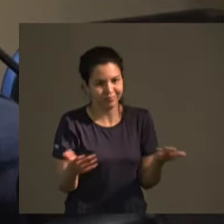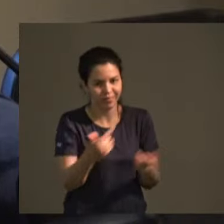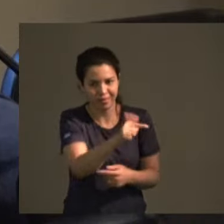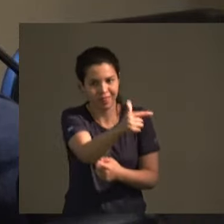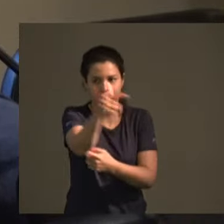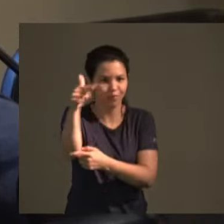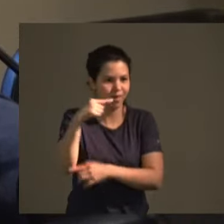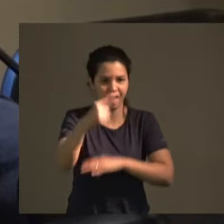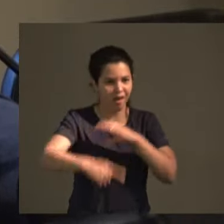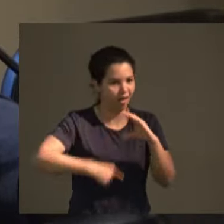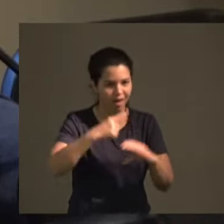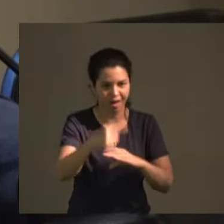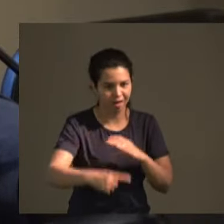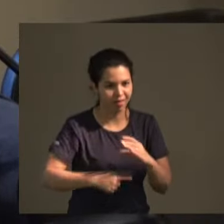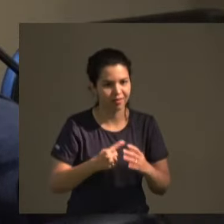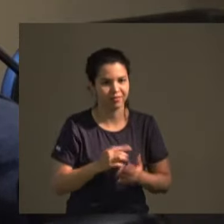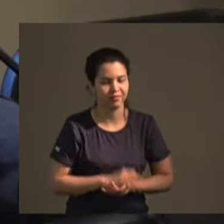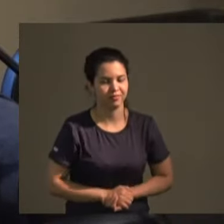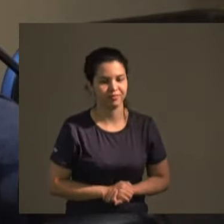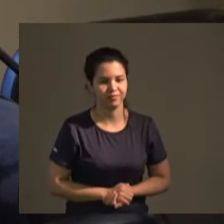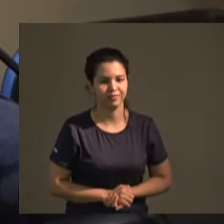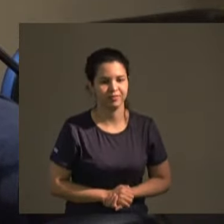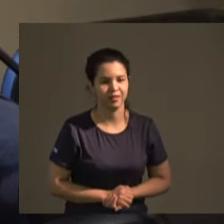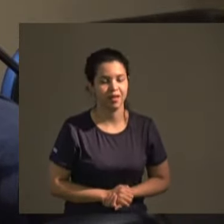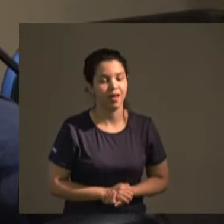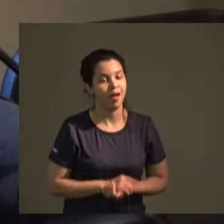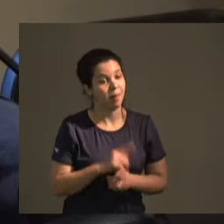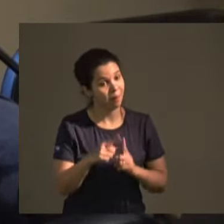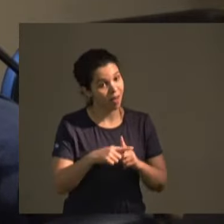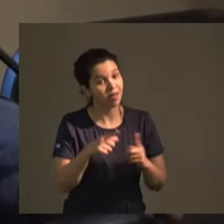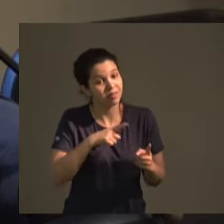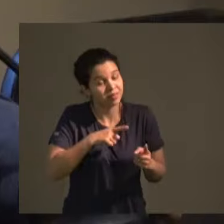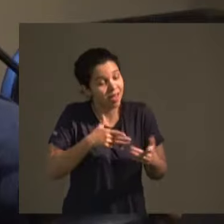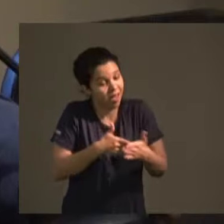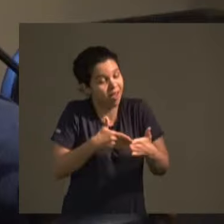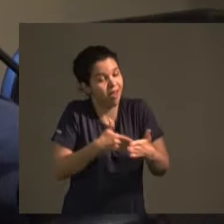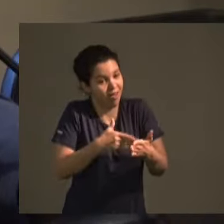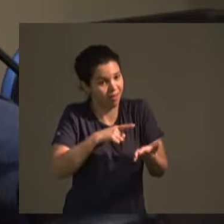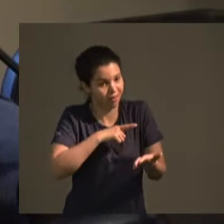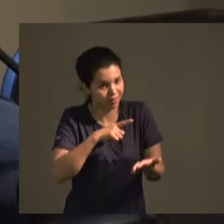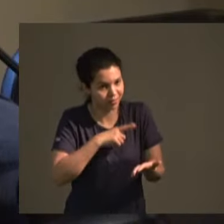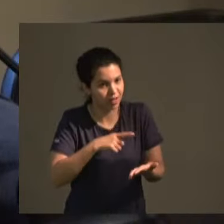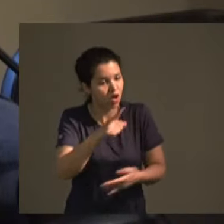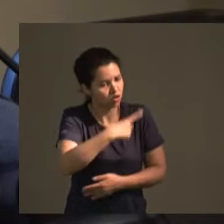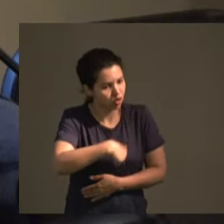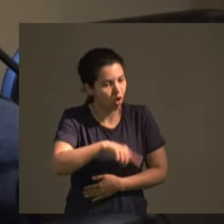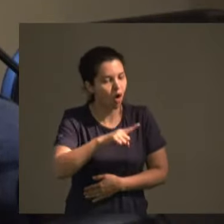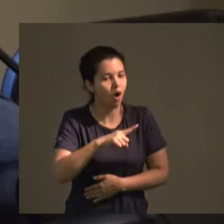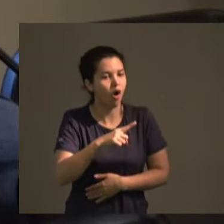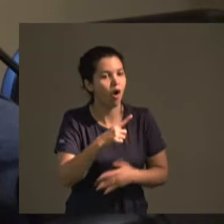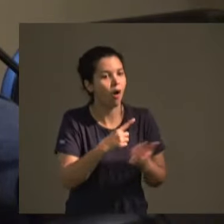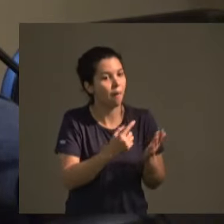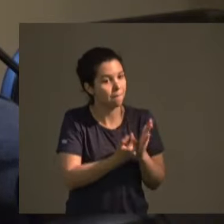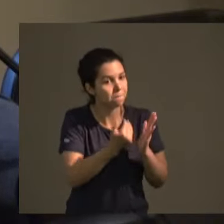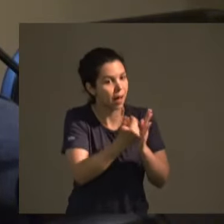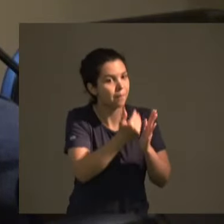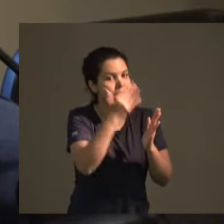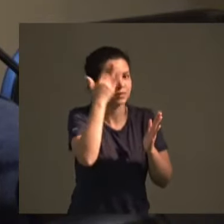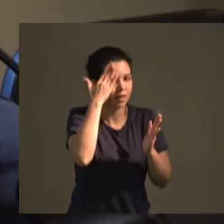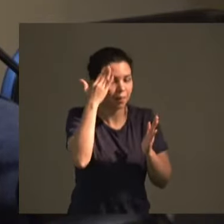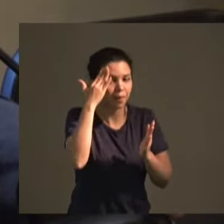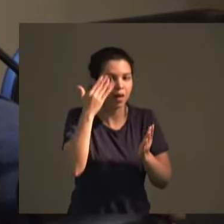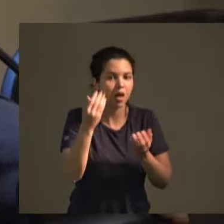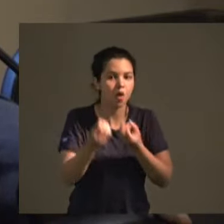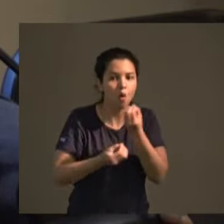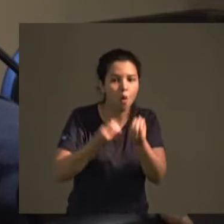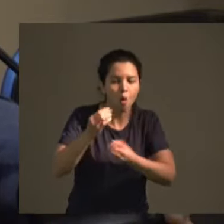uma iniciativa governamental interessante, mas é limitada. Vamos saber mais sobre ela, vamos nos empoderar das ações que